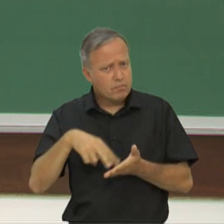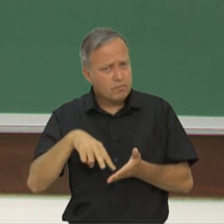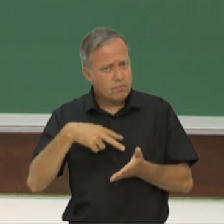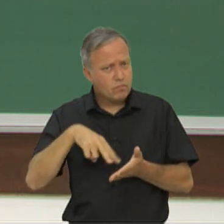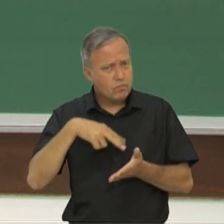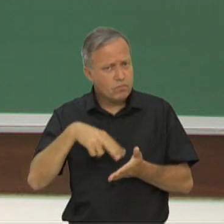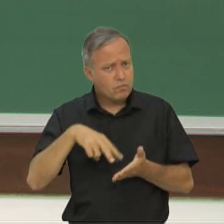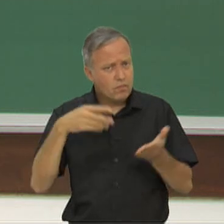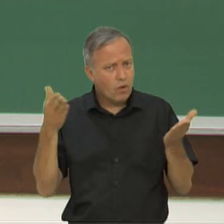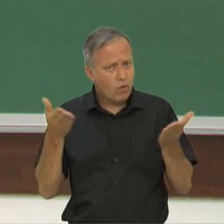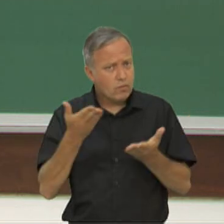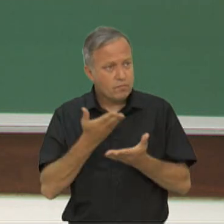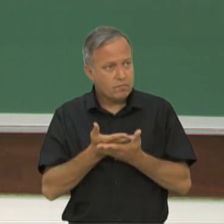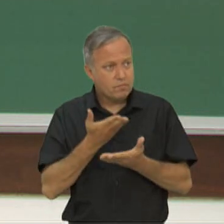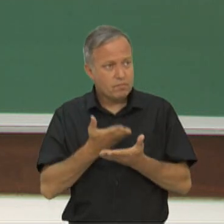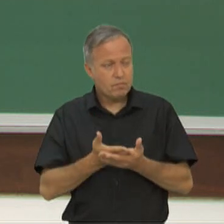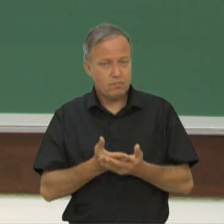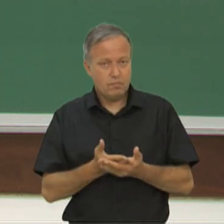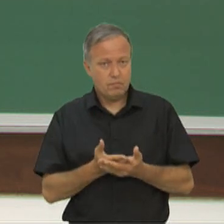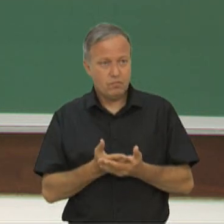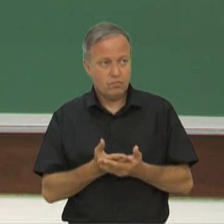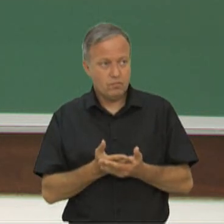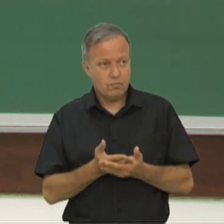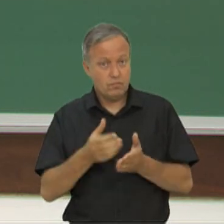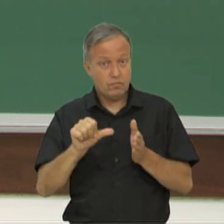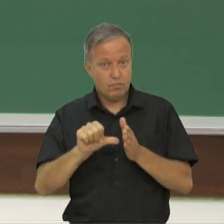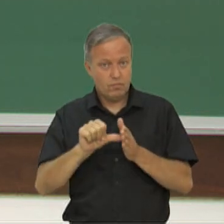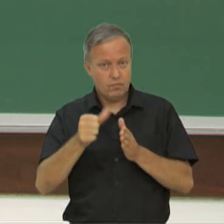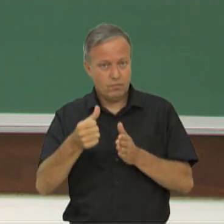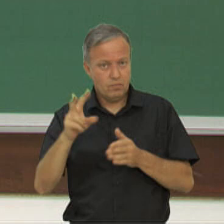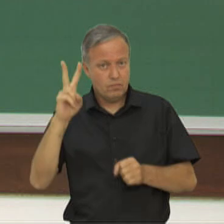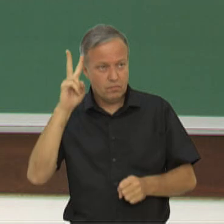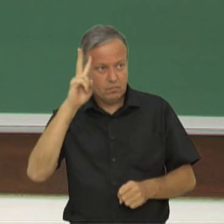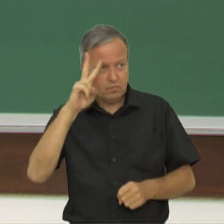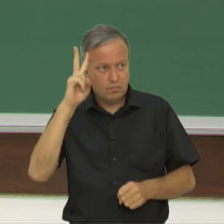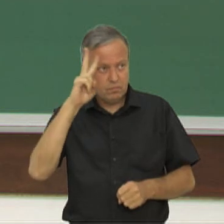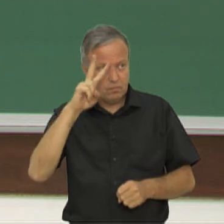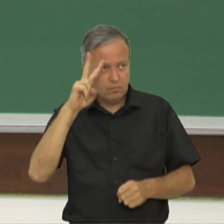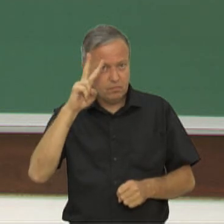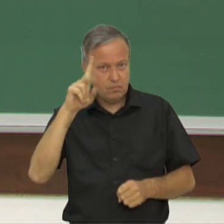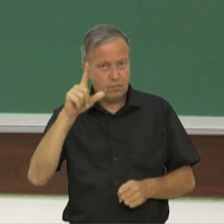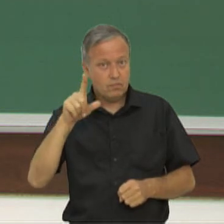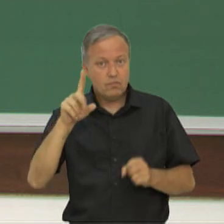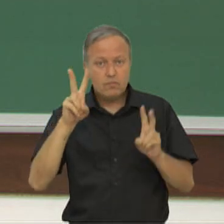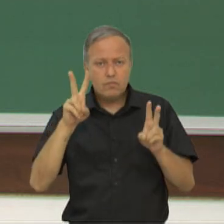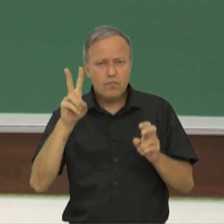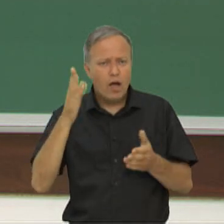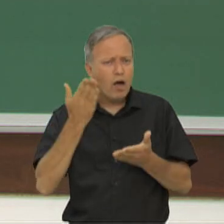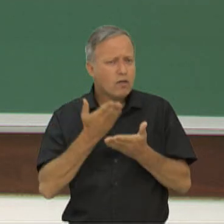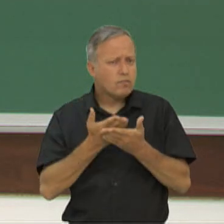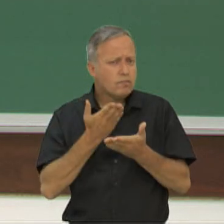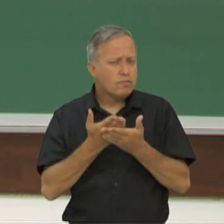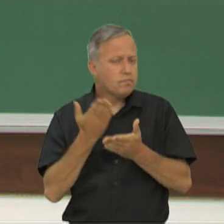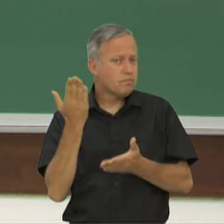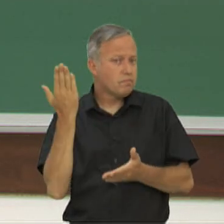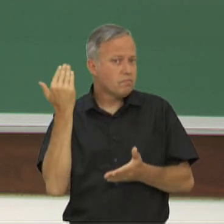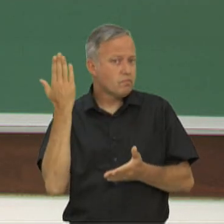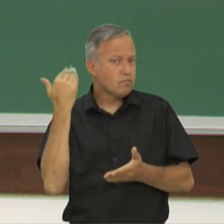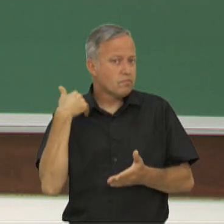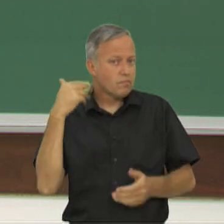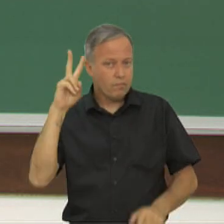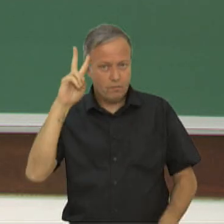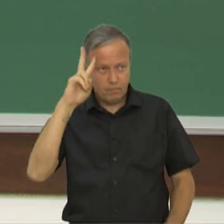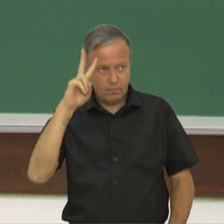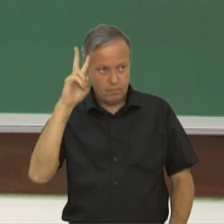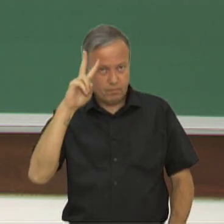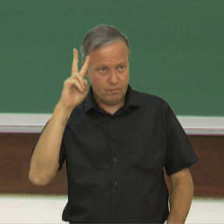sobre a dança aqui nesta aula. E primeiro eu quero lembrar sobre o que a gente viu na aula passada. Lembram que a